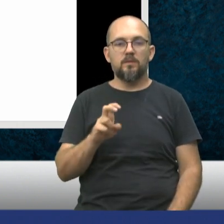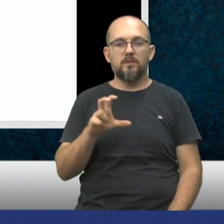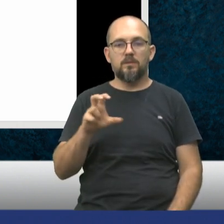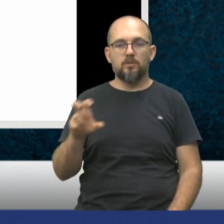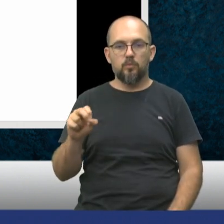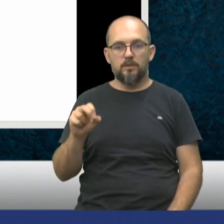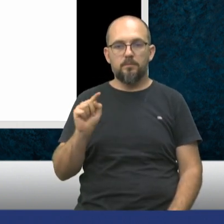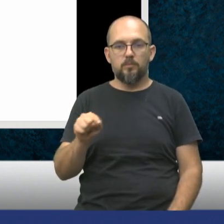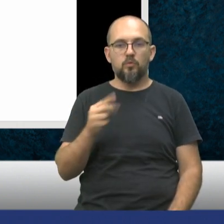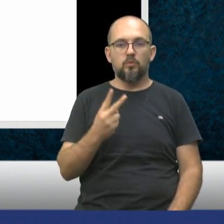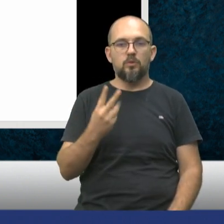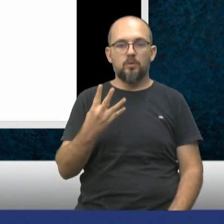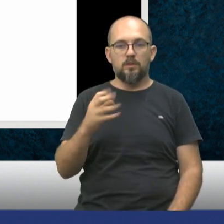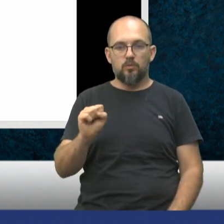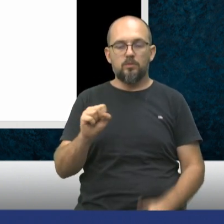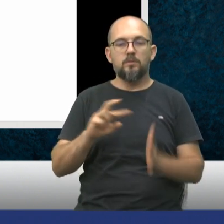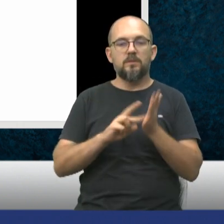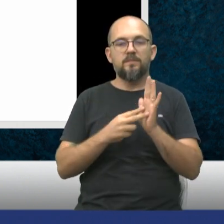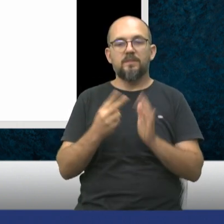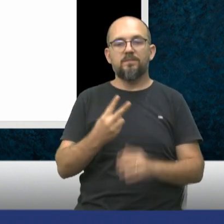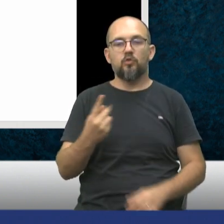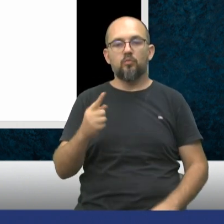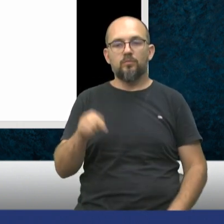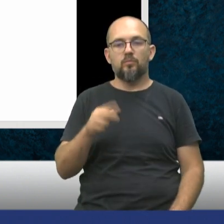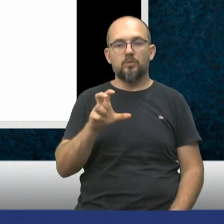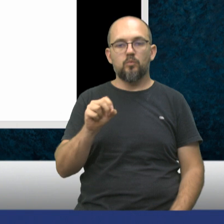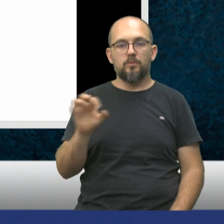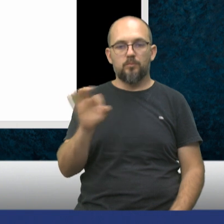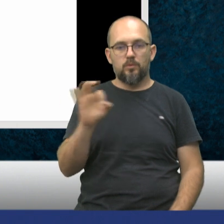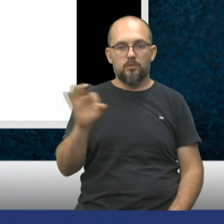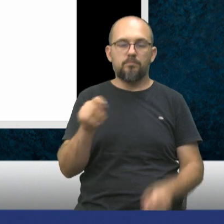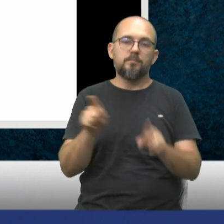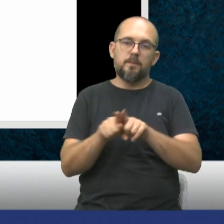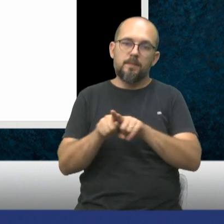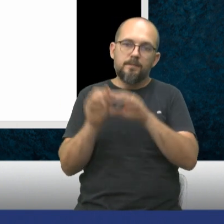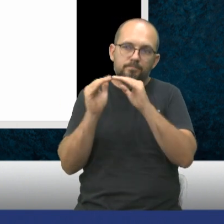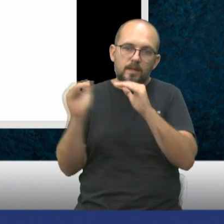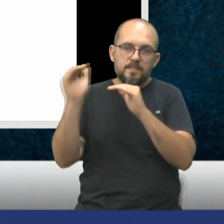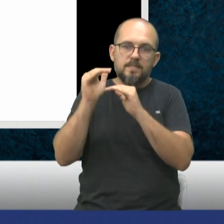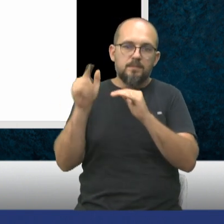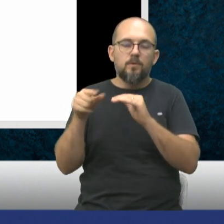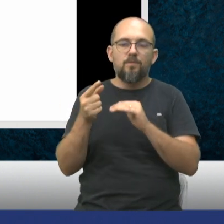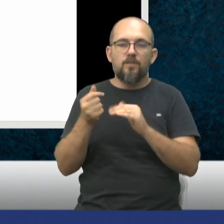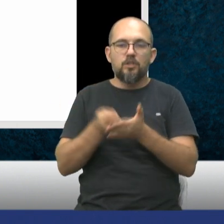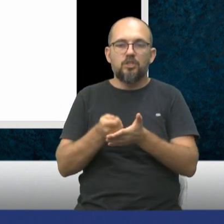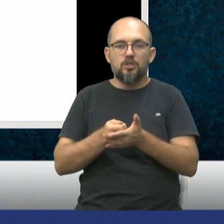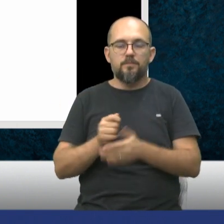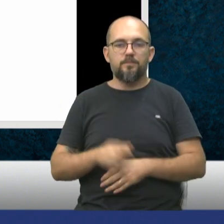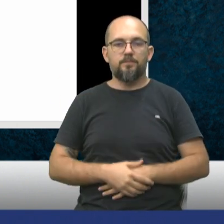34.550.248, representando 21,50%, também acima do valor exigido.